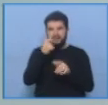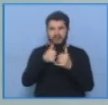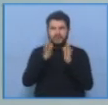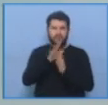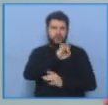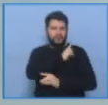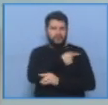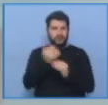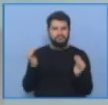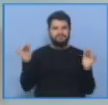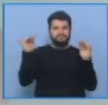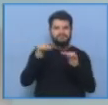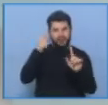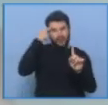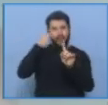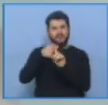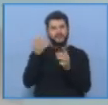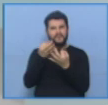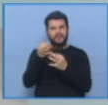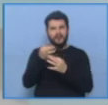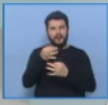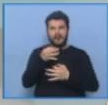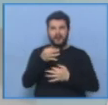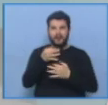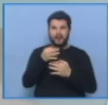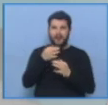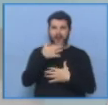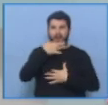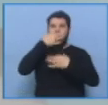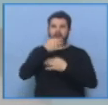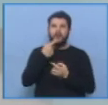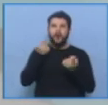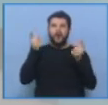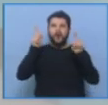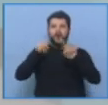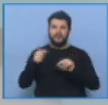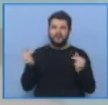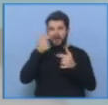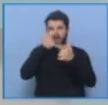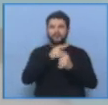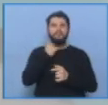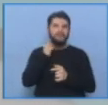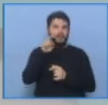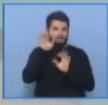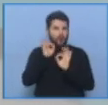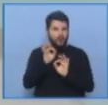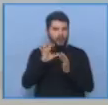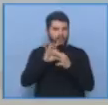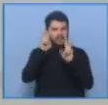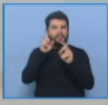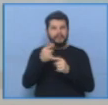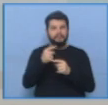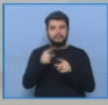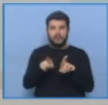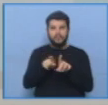as forças, todas as estratégias para que a credibilidade volte aos membros do clero no que diz respeito a este tema? A